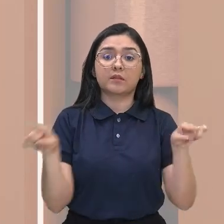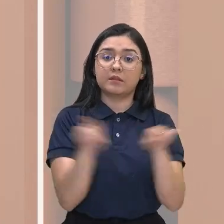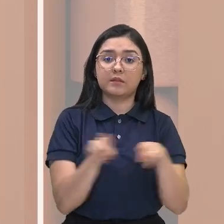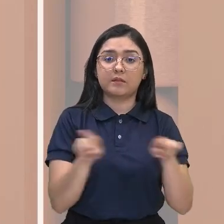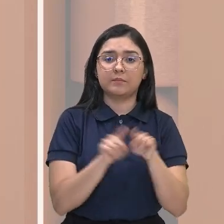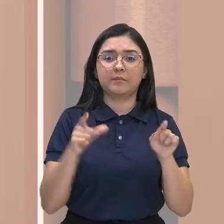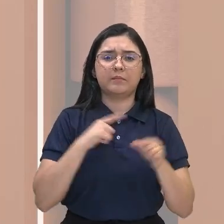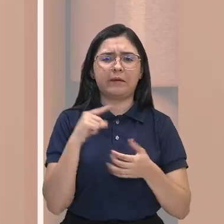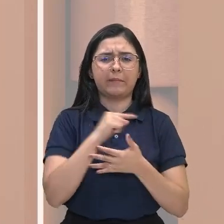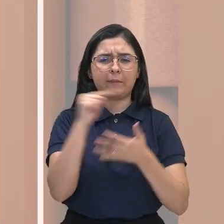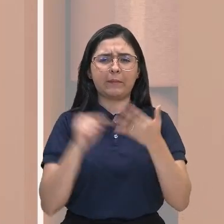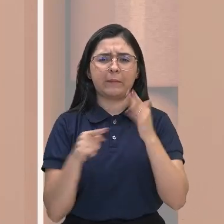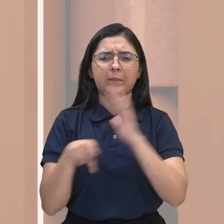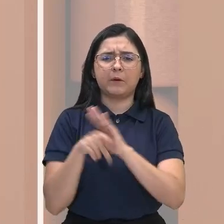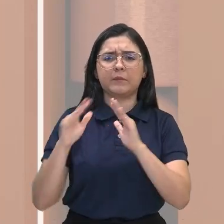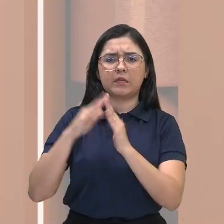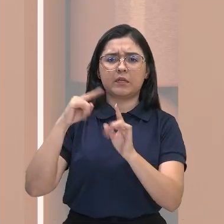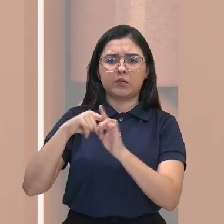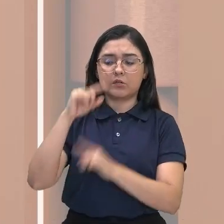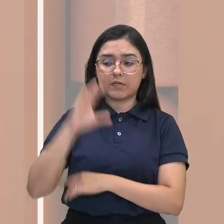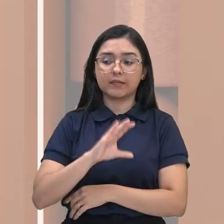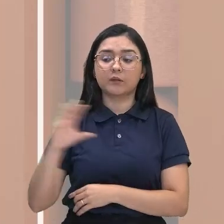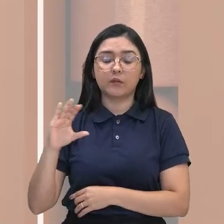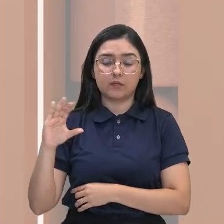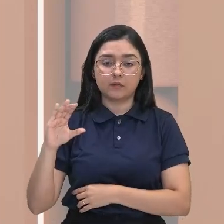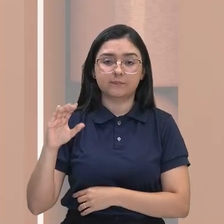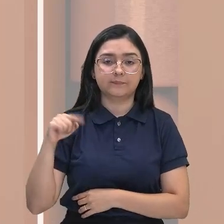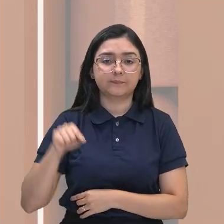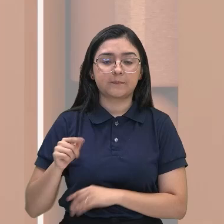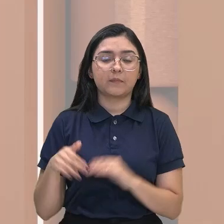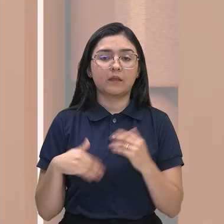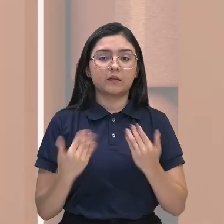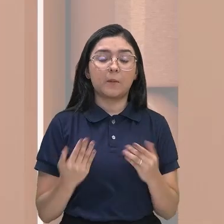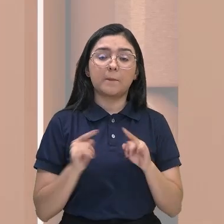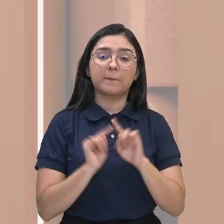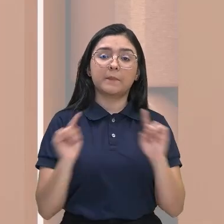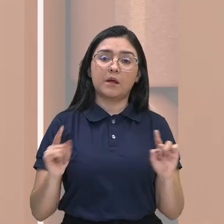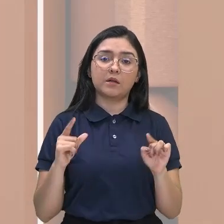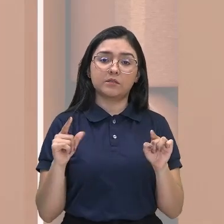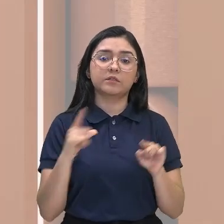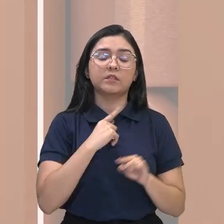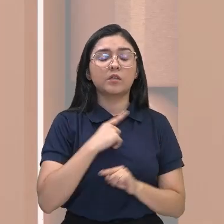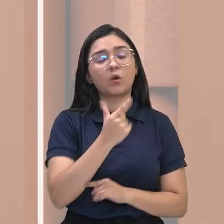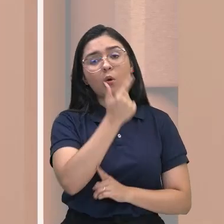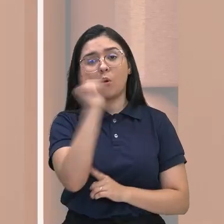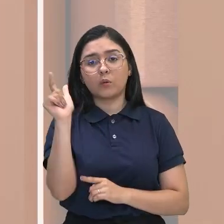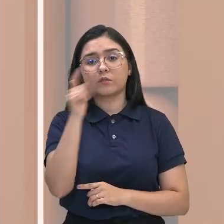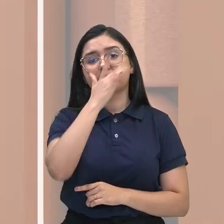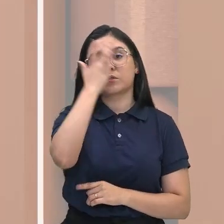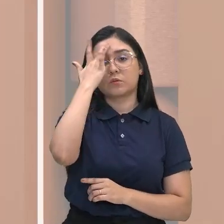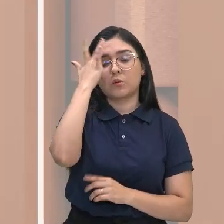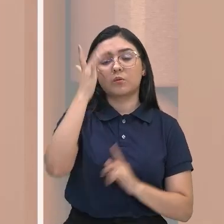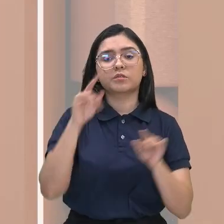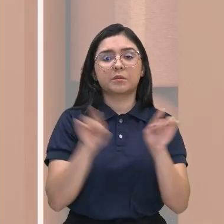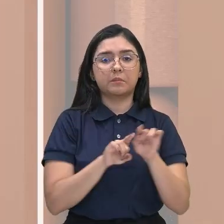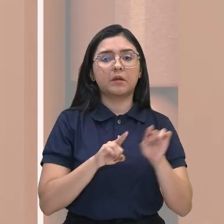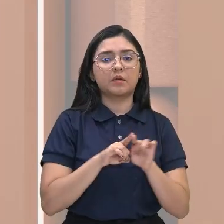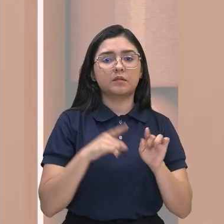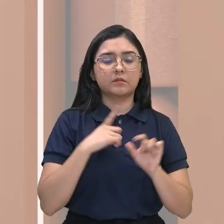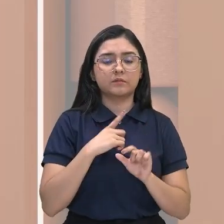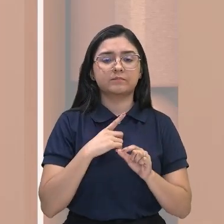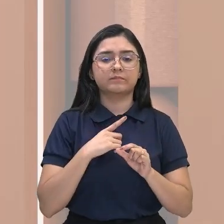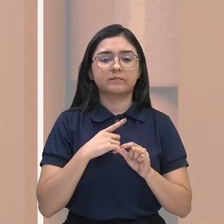certos desmandos dentro da própria Igreja Católica. Mas, além do Lutero, houve outro reformador, que foi justamente o